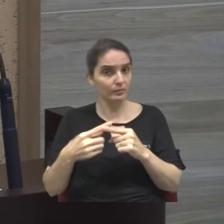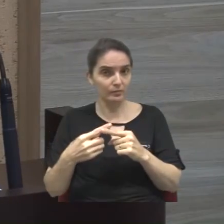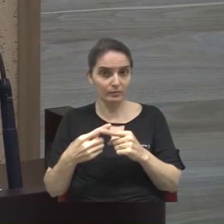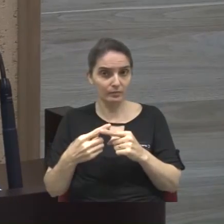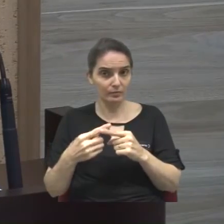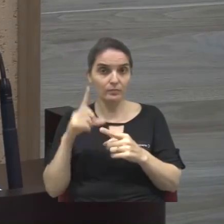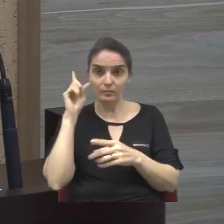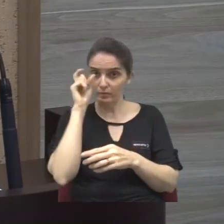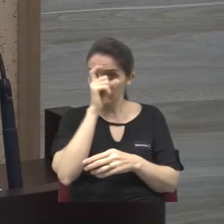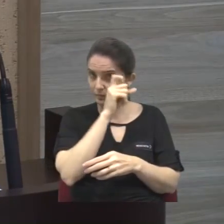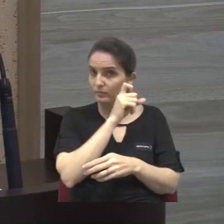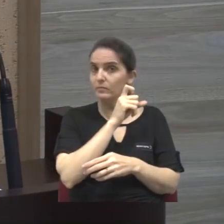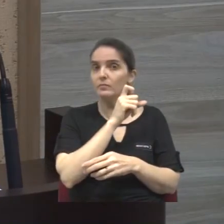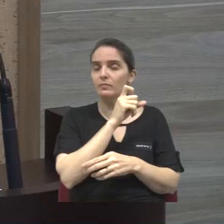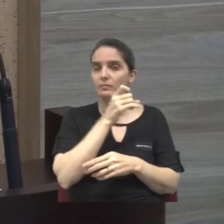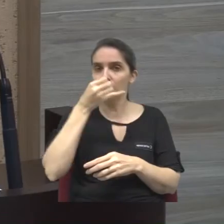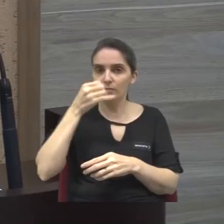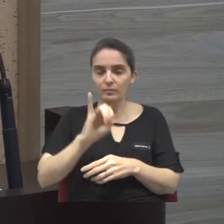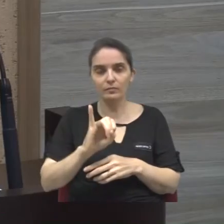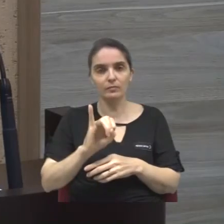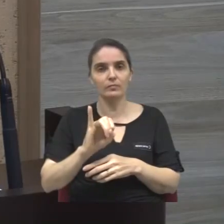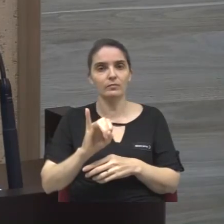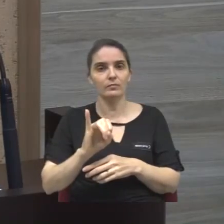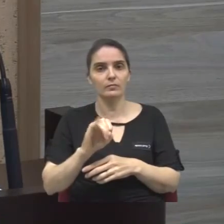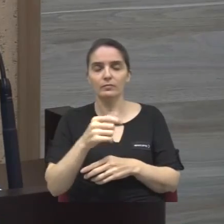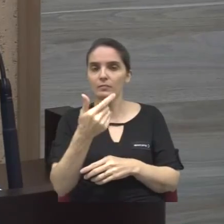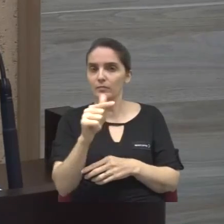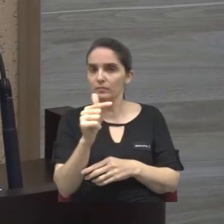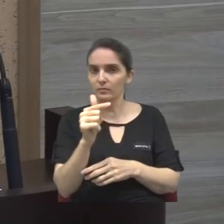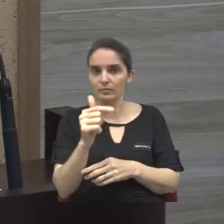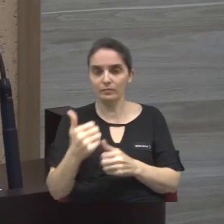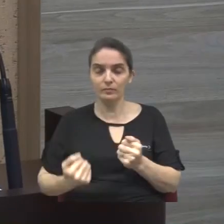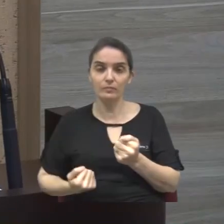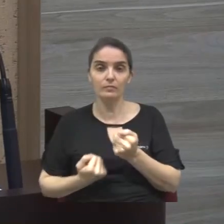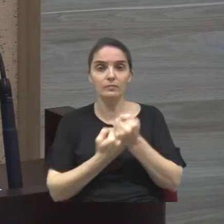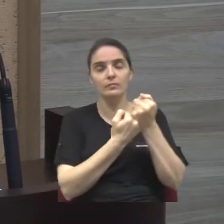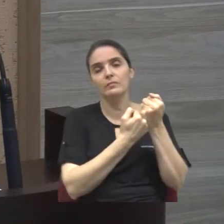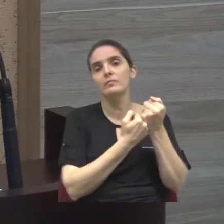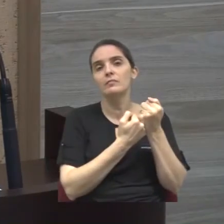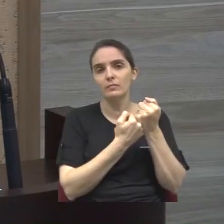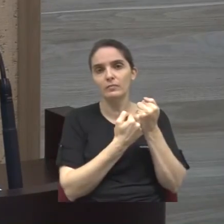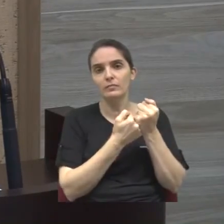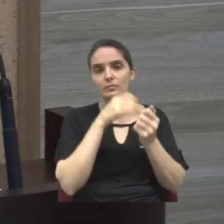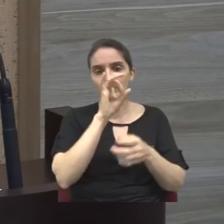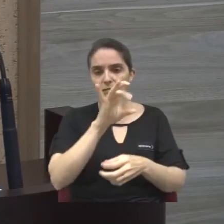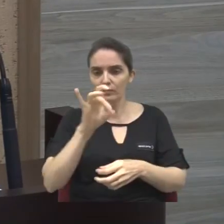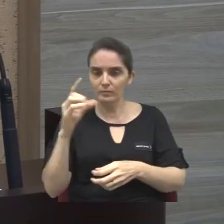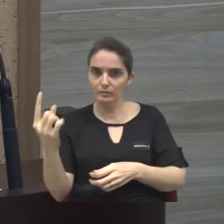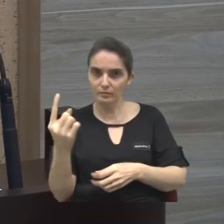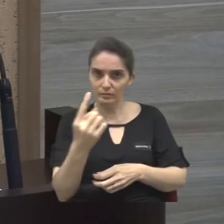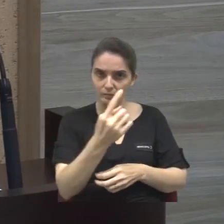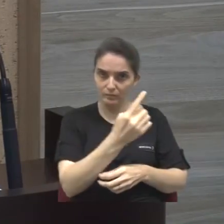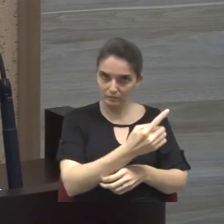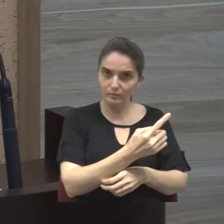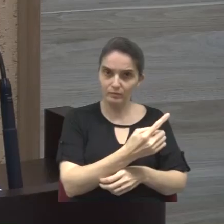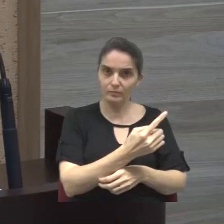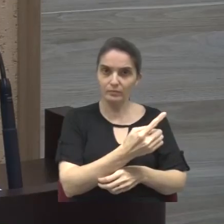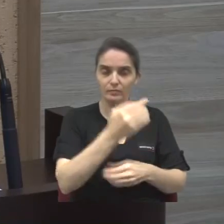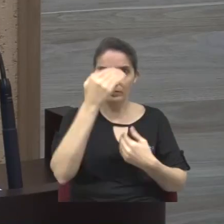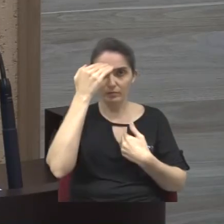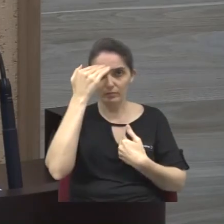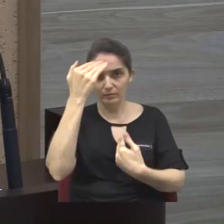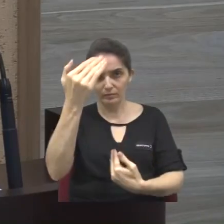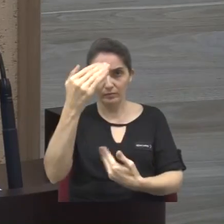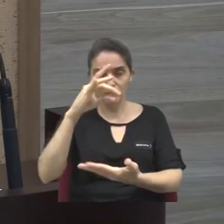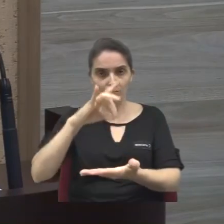e continuar se eu não tivesse o apoio indistintamente de cada um de vocês. Eu agradeço muito a força